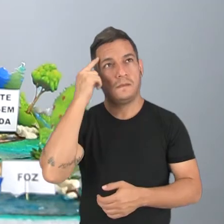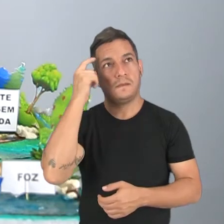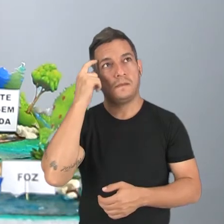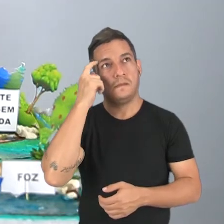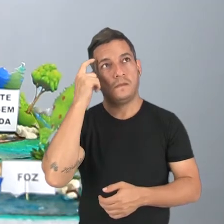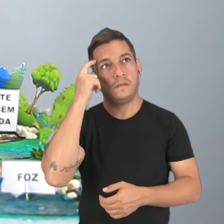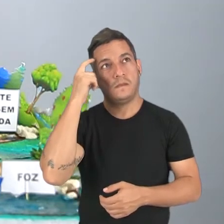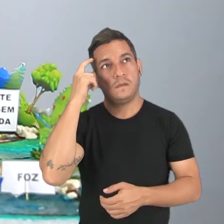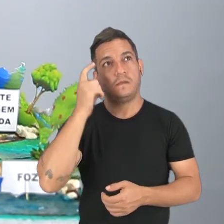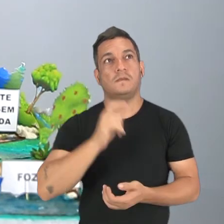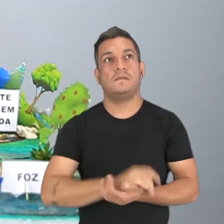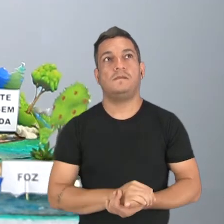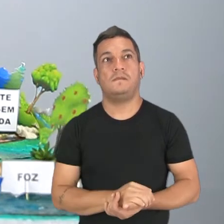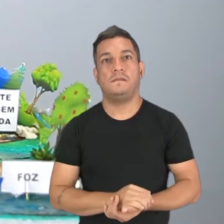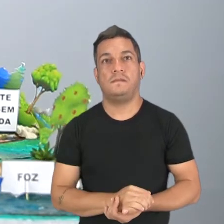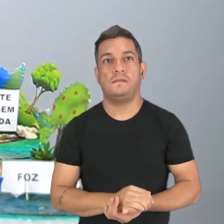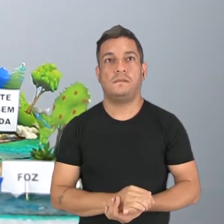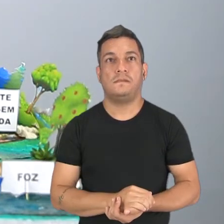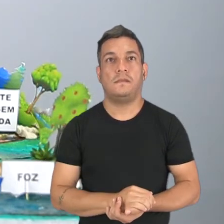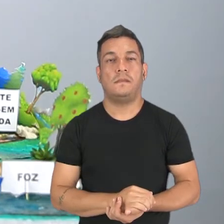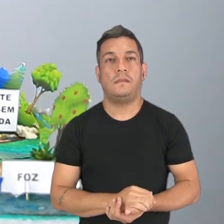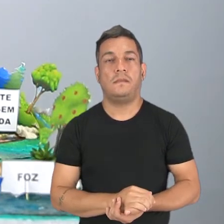pensar, vamos pensar.